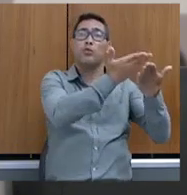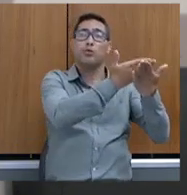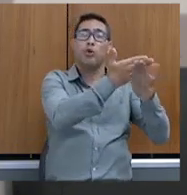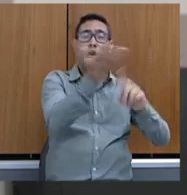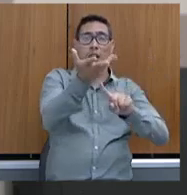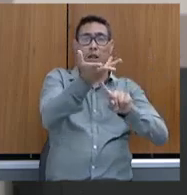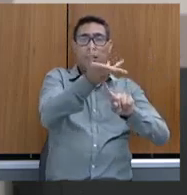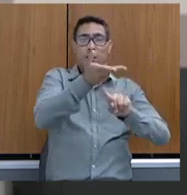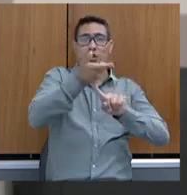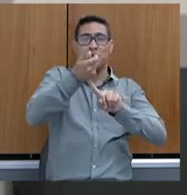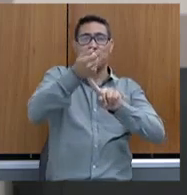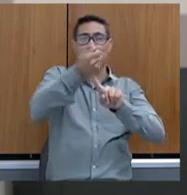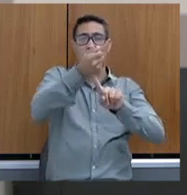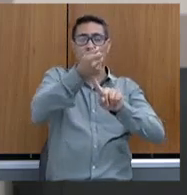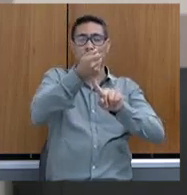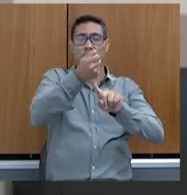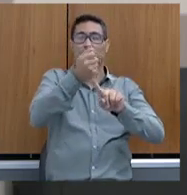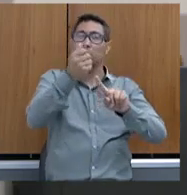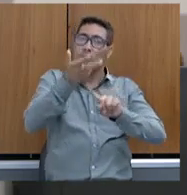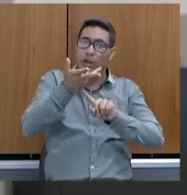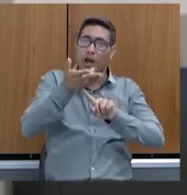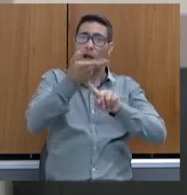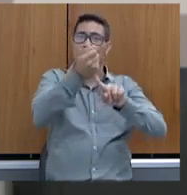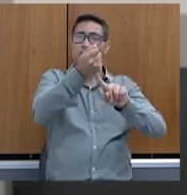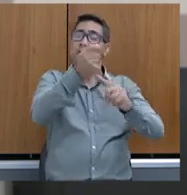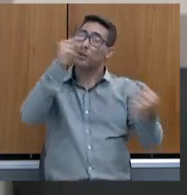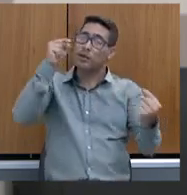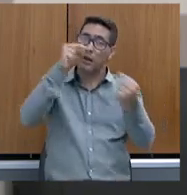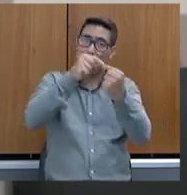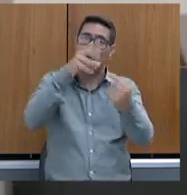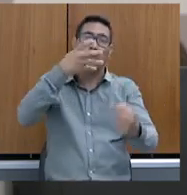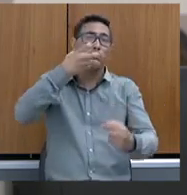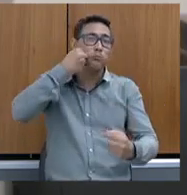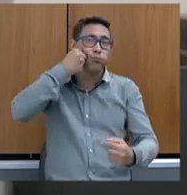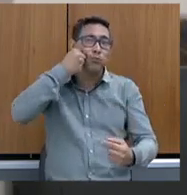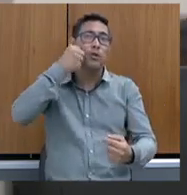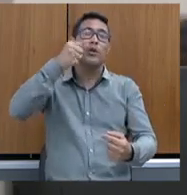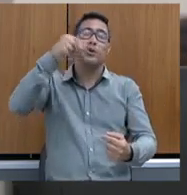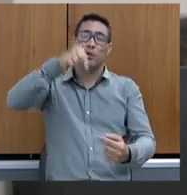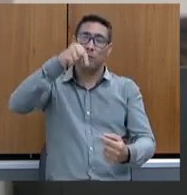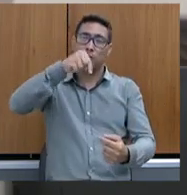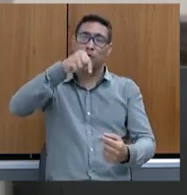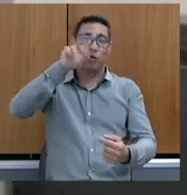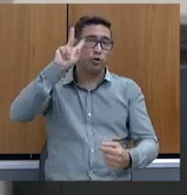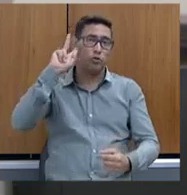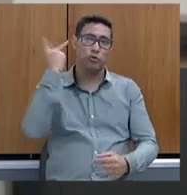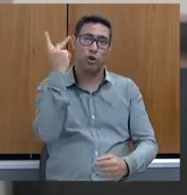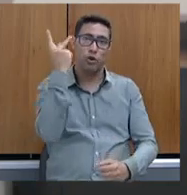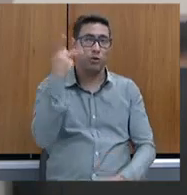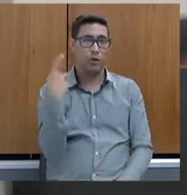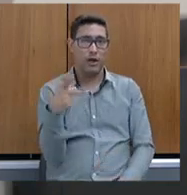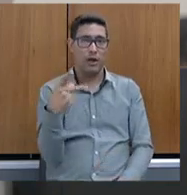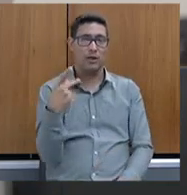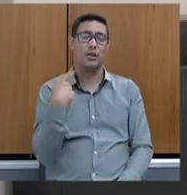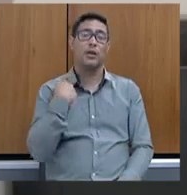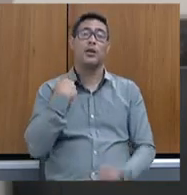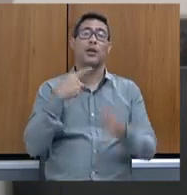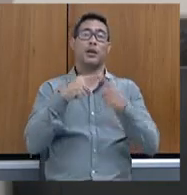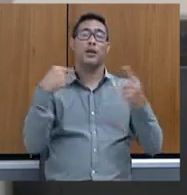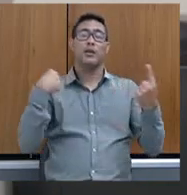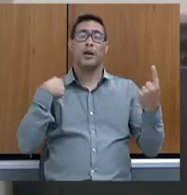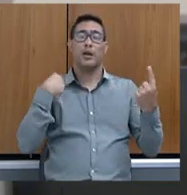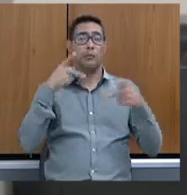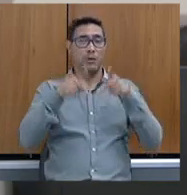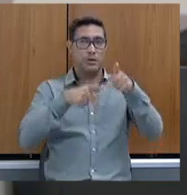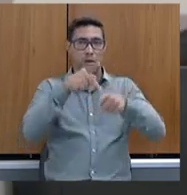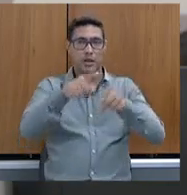repito a ter uma escola de arte como Patrimônio Histórico da Humanidade Nós esquecemos Às vezes o Aleijadinho é um negro e